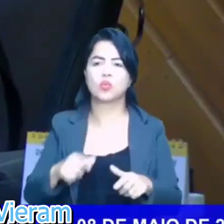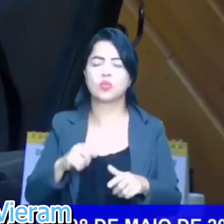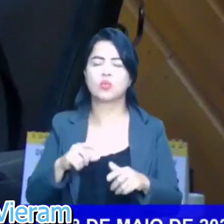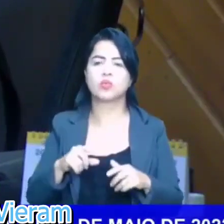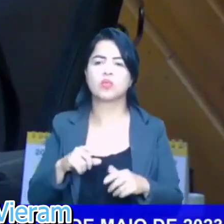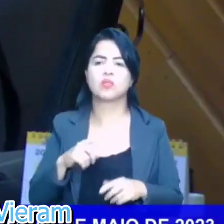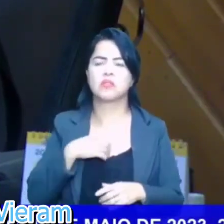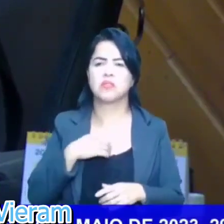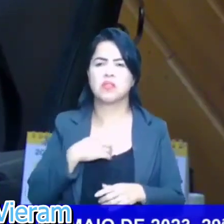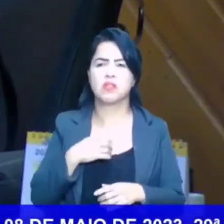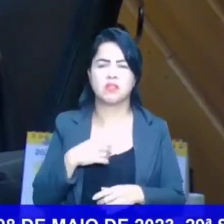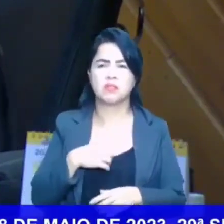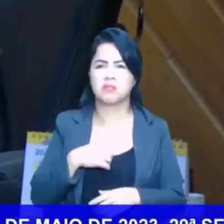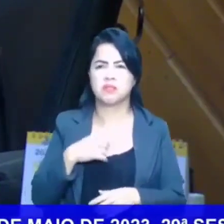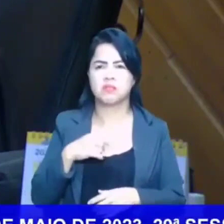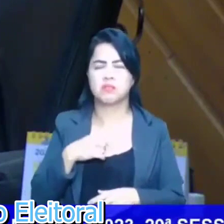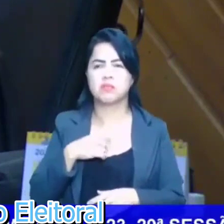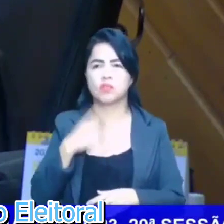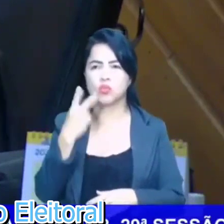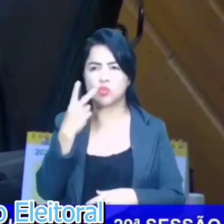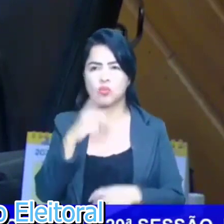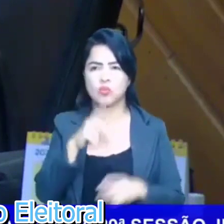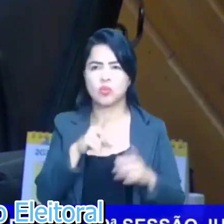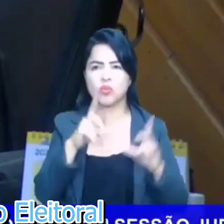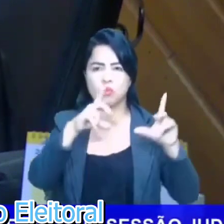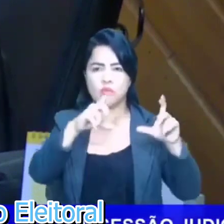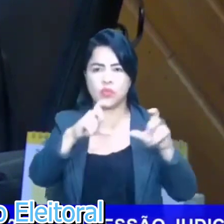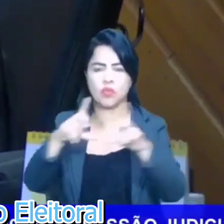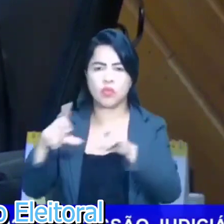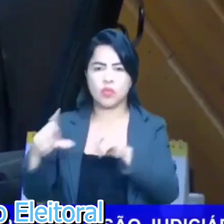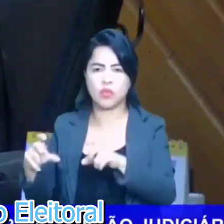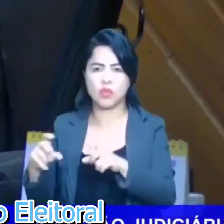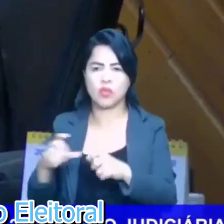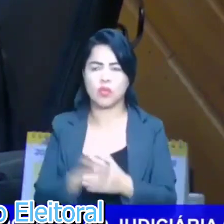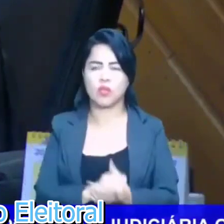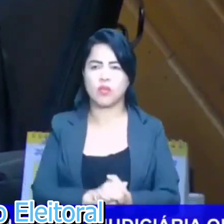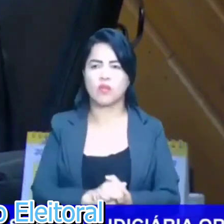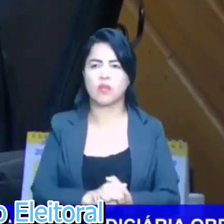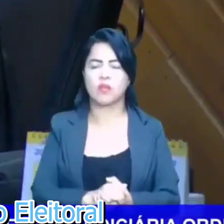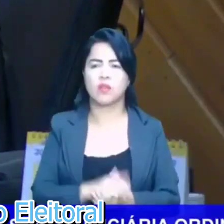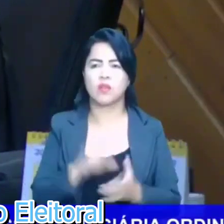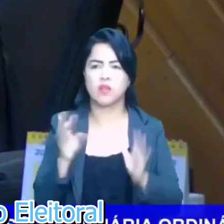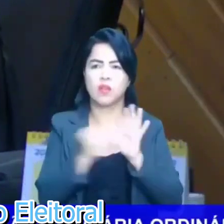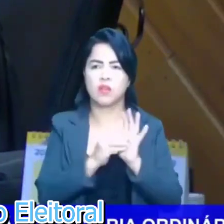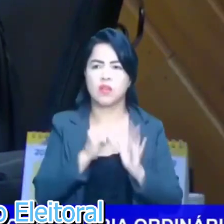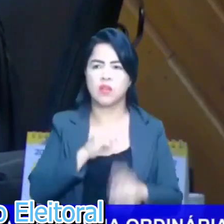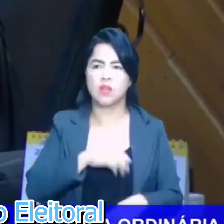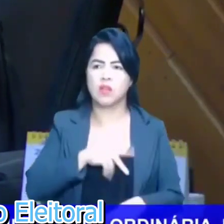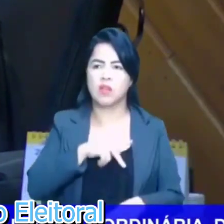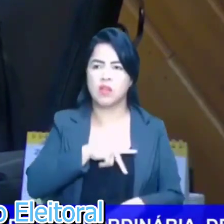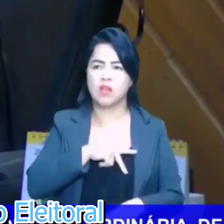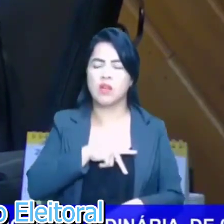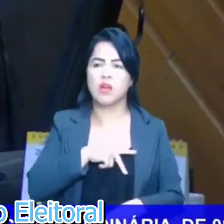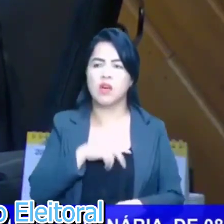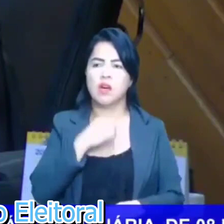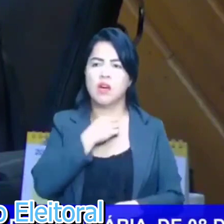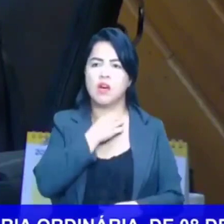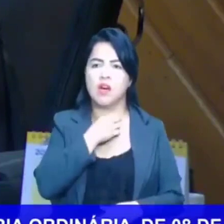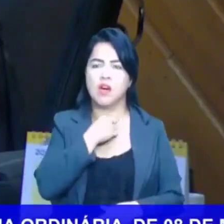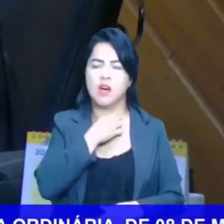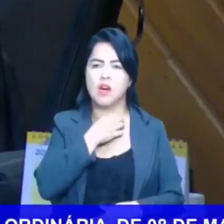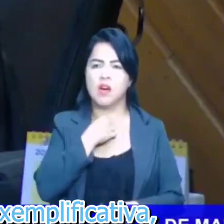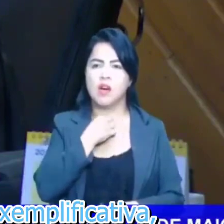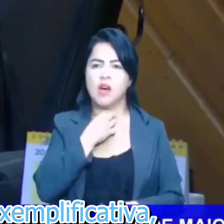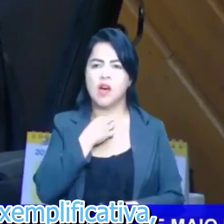muito vago. Vieram duas fotos que foram postas aqui pelo Ministério Público Eleitoral,